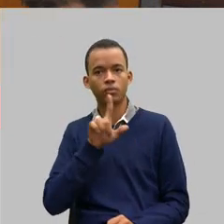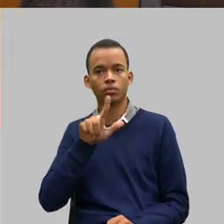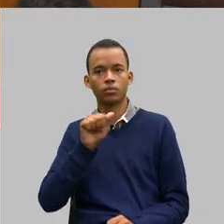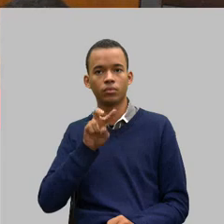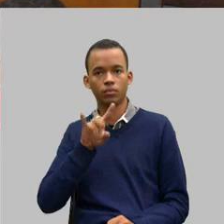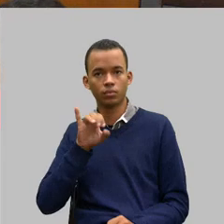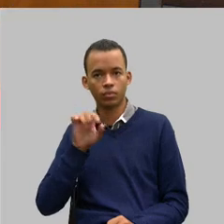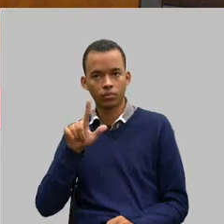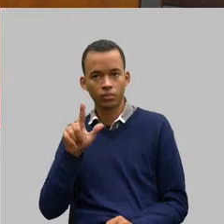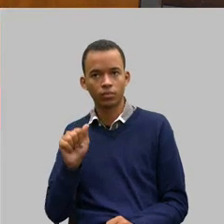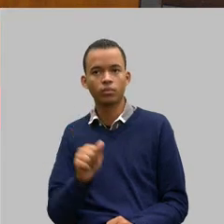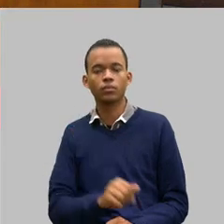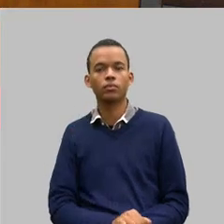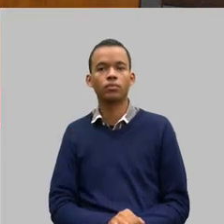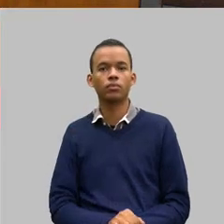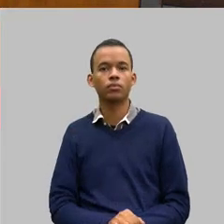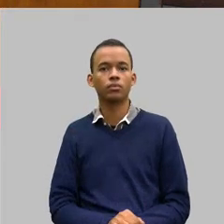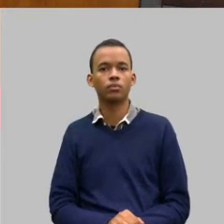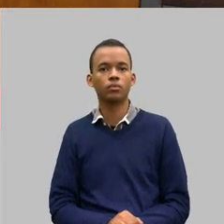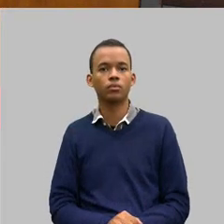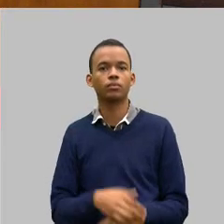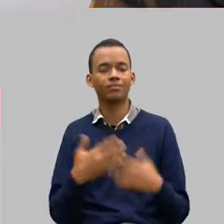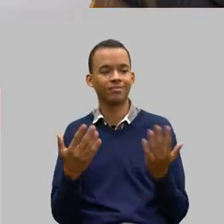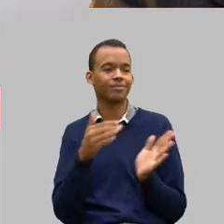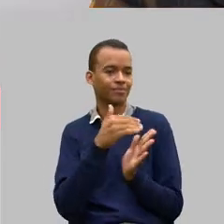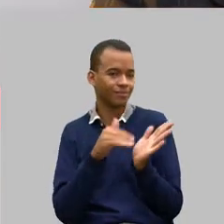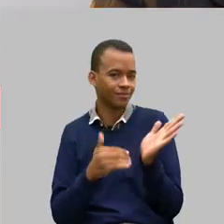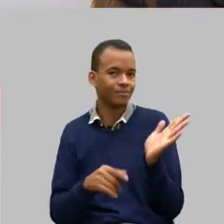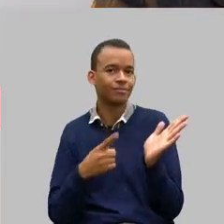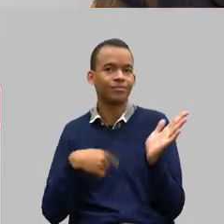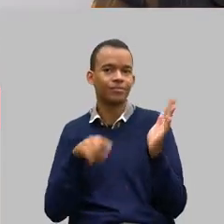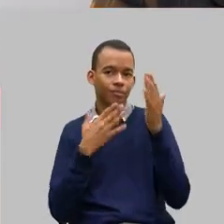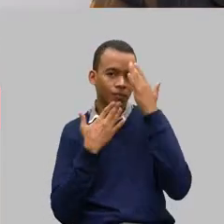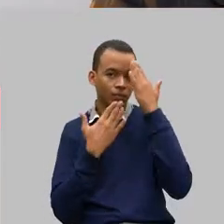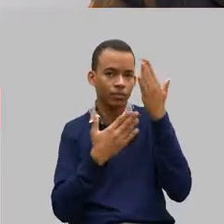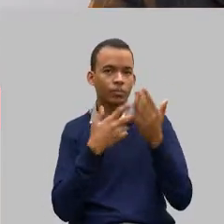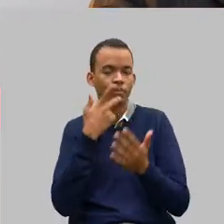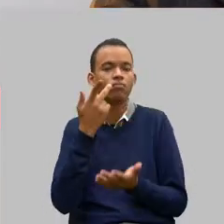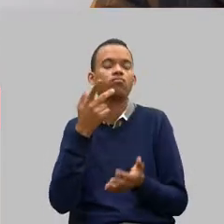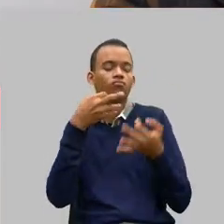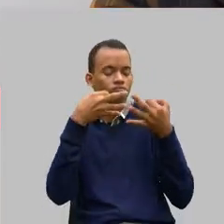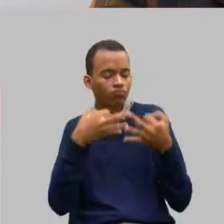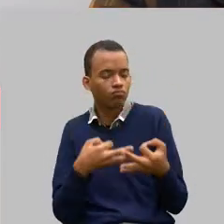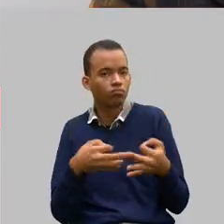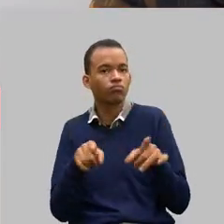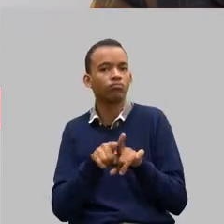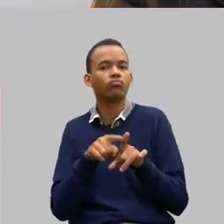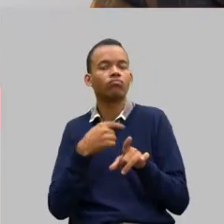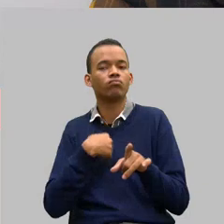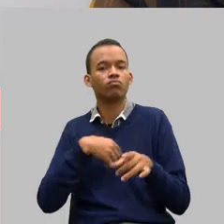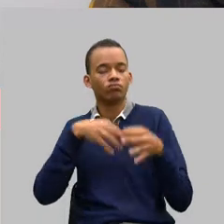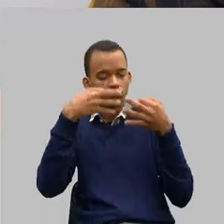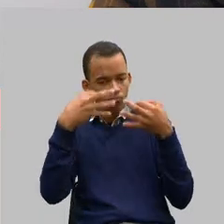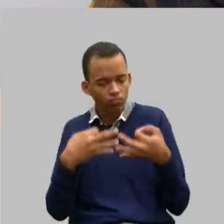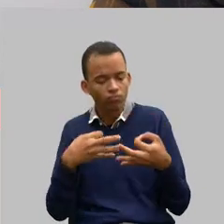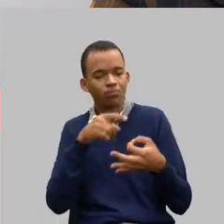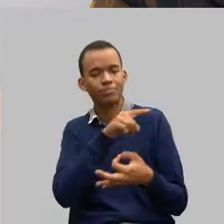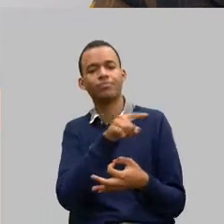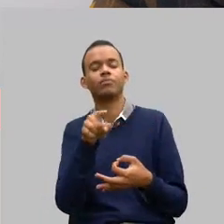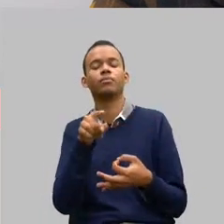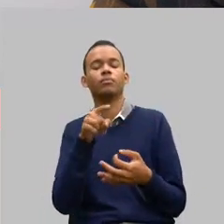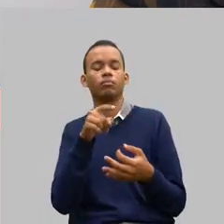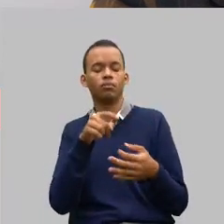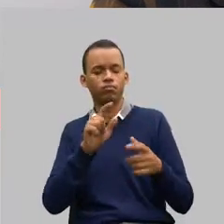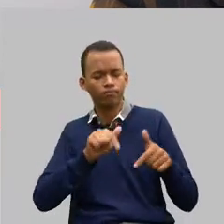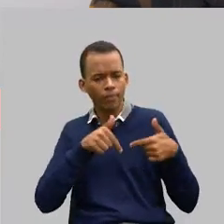viola Secretário é agradecer sempre a franqueza e eu tenho certeza que o empenho não vai faltar e